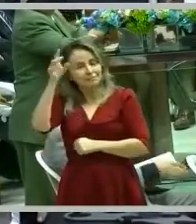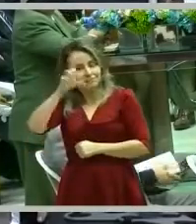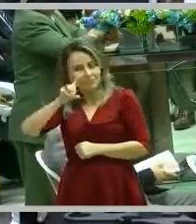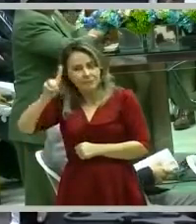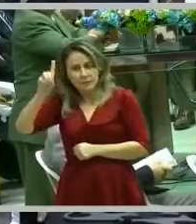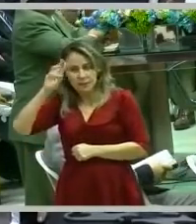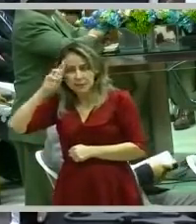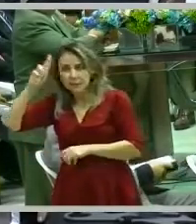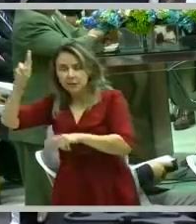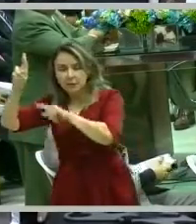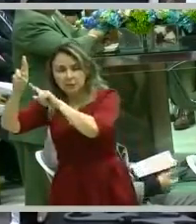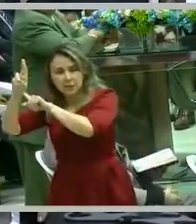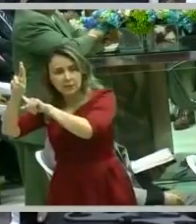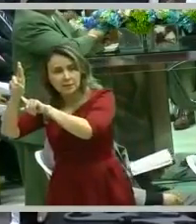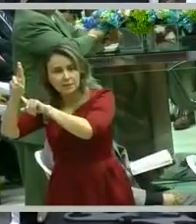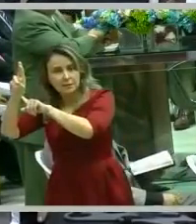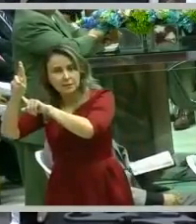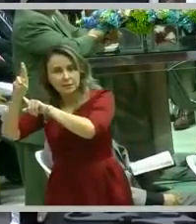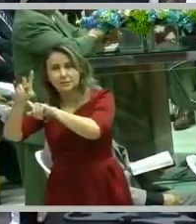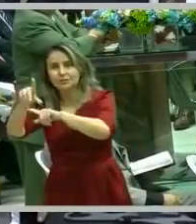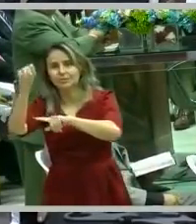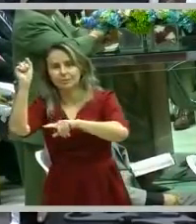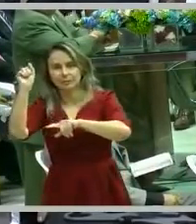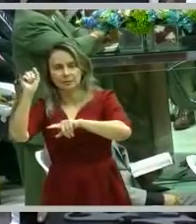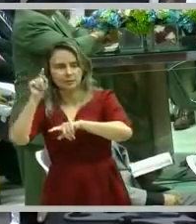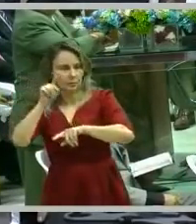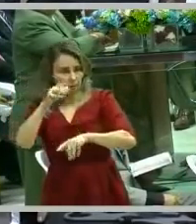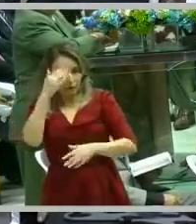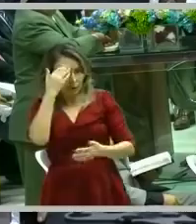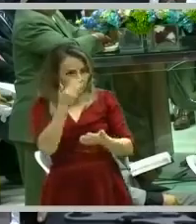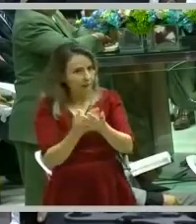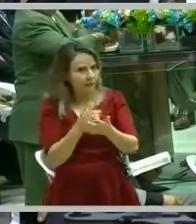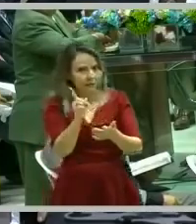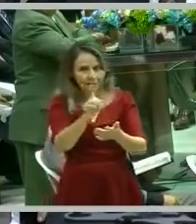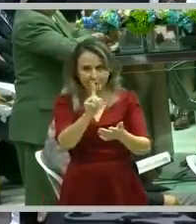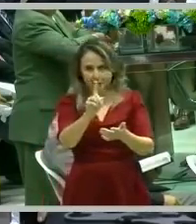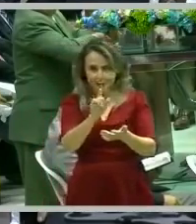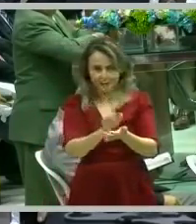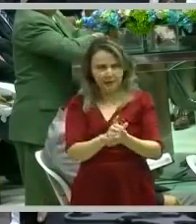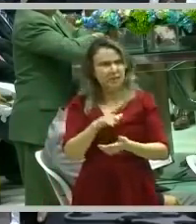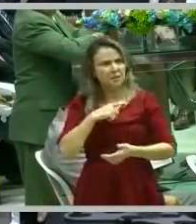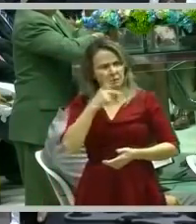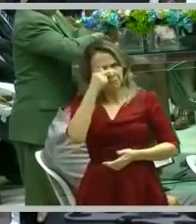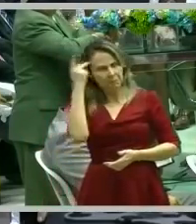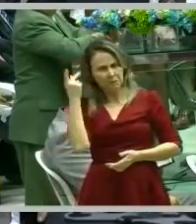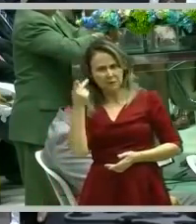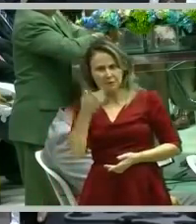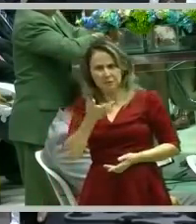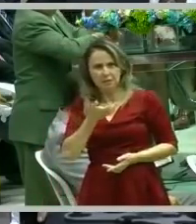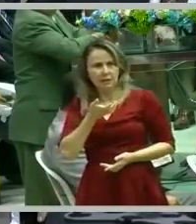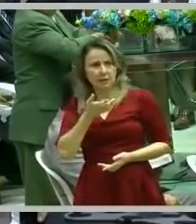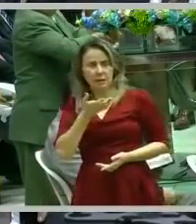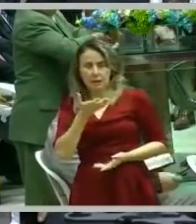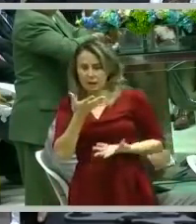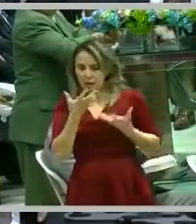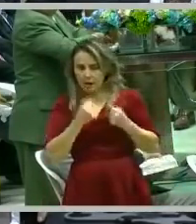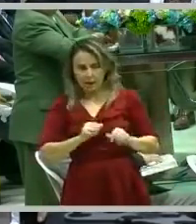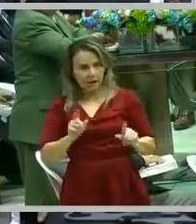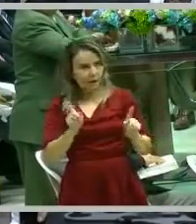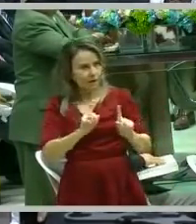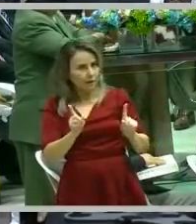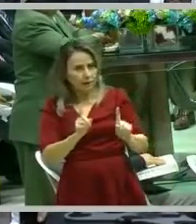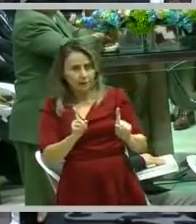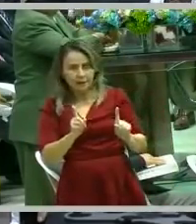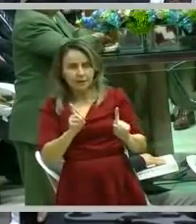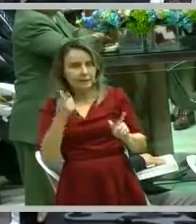nosso Senhor. Não vá na onda não, meu irmão. Tem gente que nem recebe nem quer que você receba. Não é, irmão? Tem gente